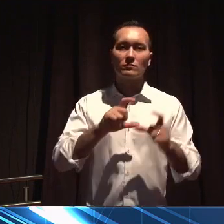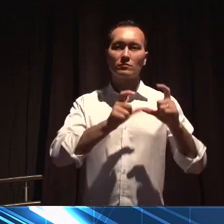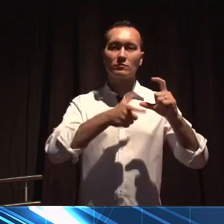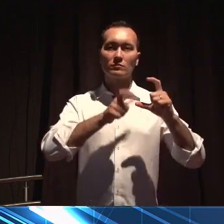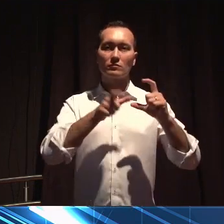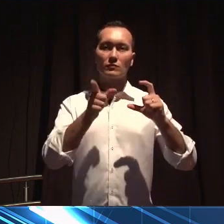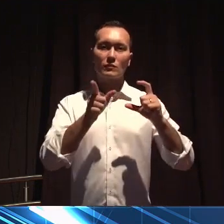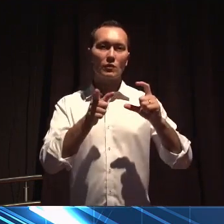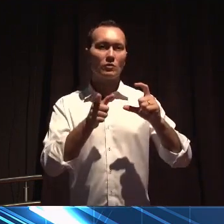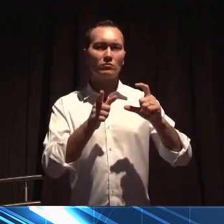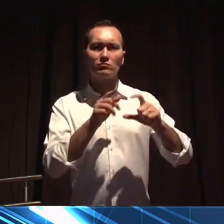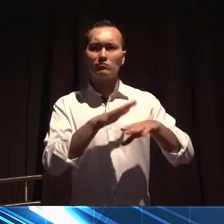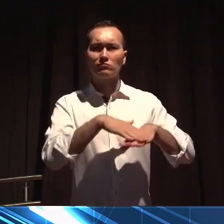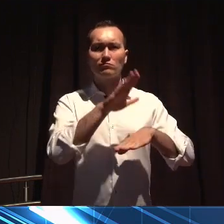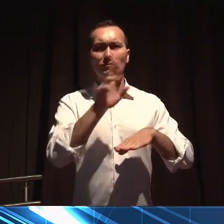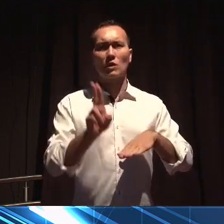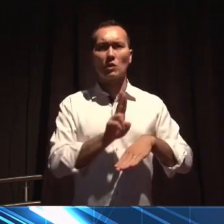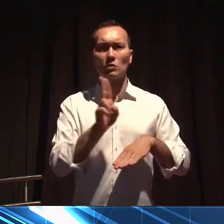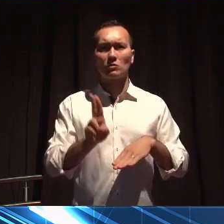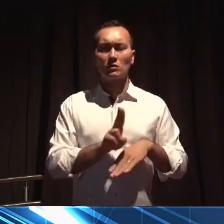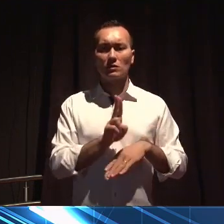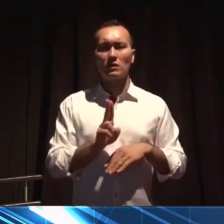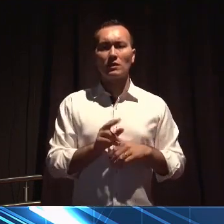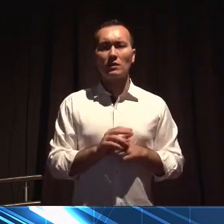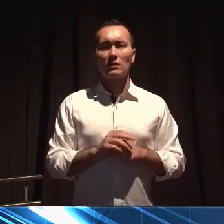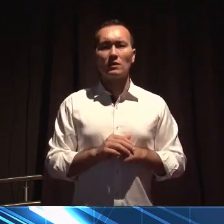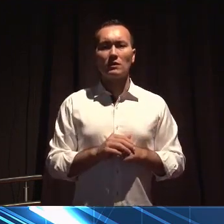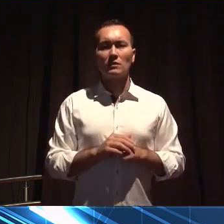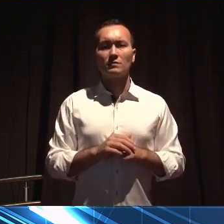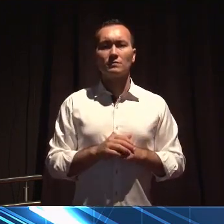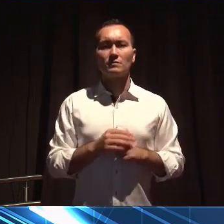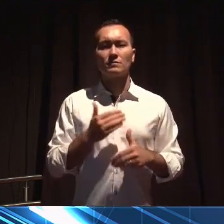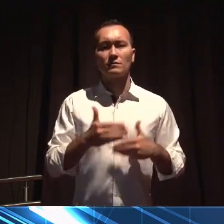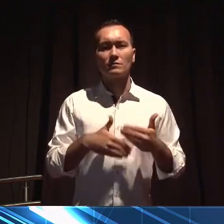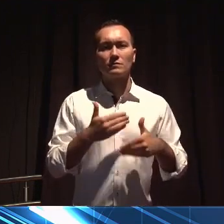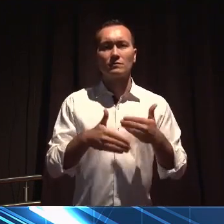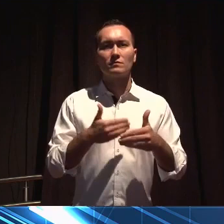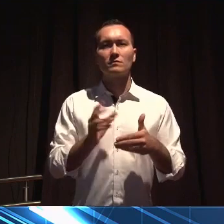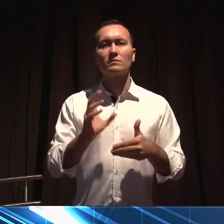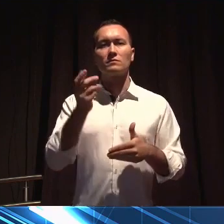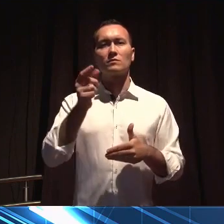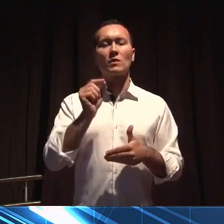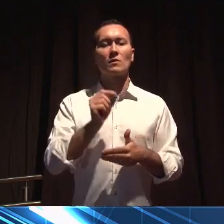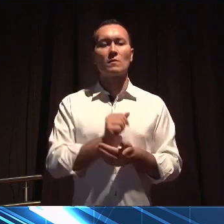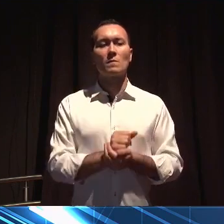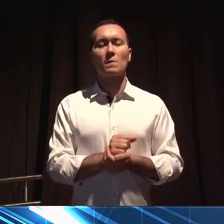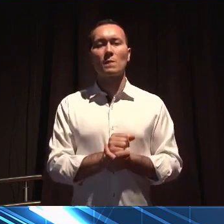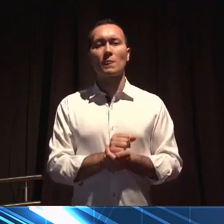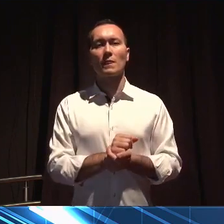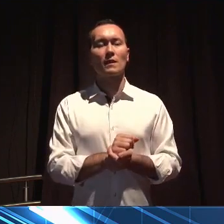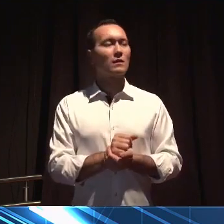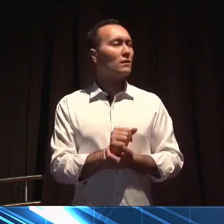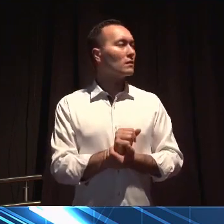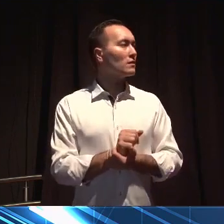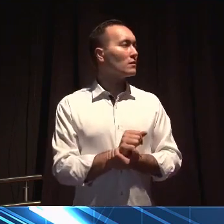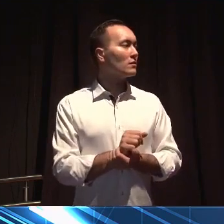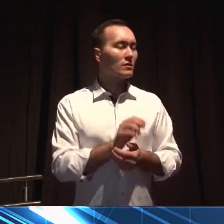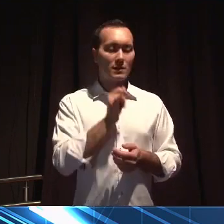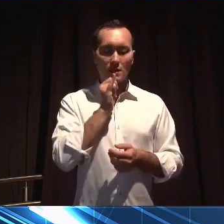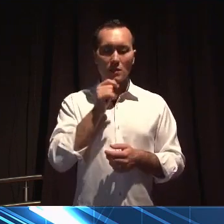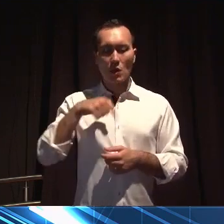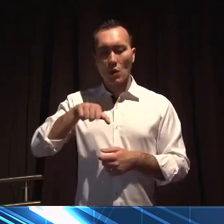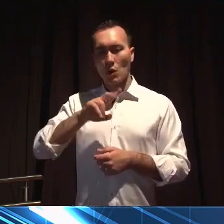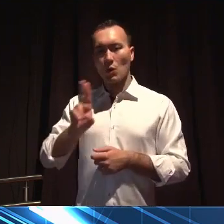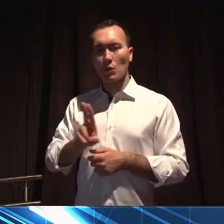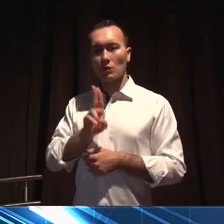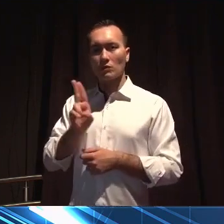tu delegar para uma coisa que pode fazer o trabalho melhor que o Node. Né? Então, a gente usa bastante sidecars lá. Então, tem um